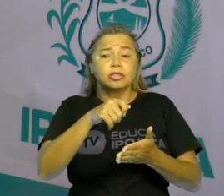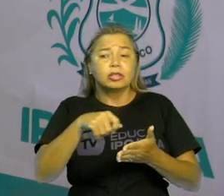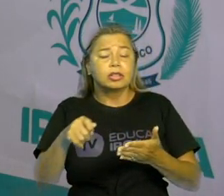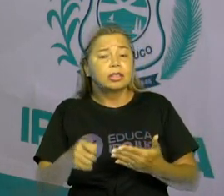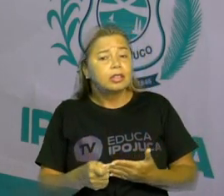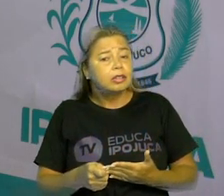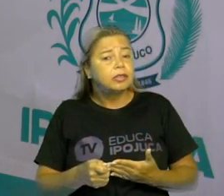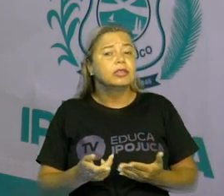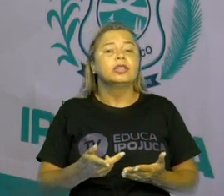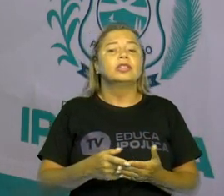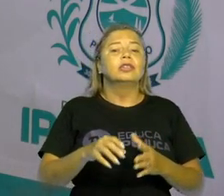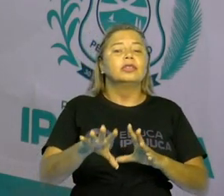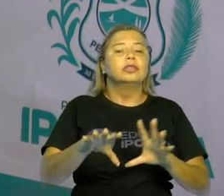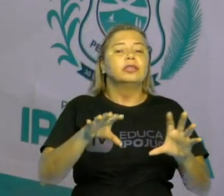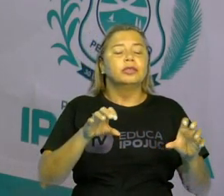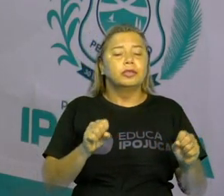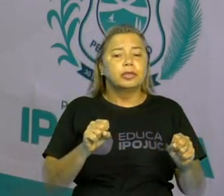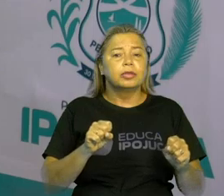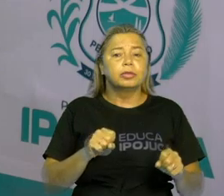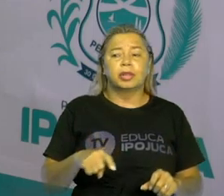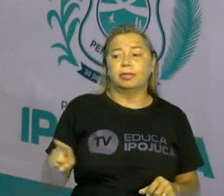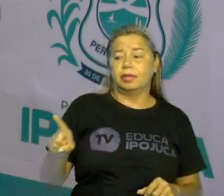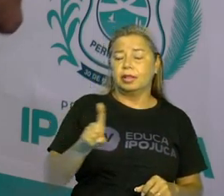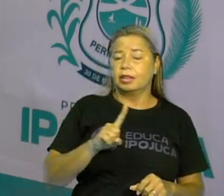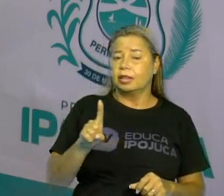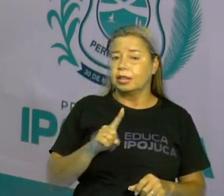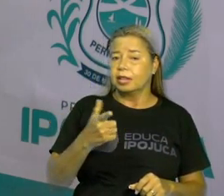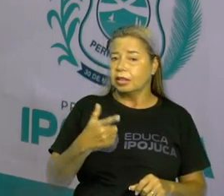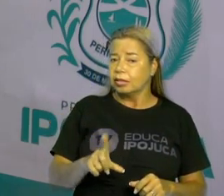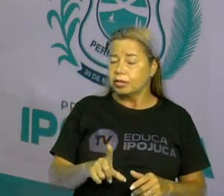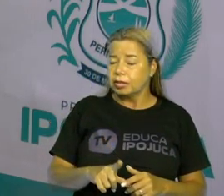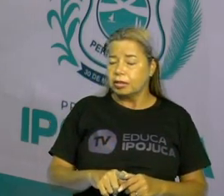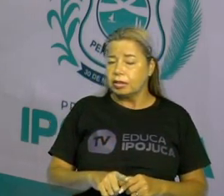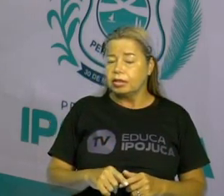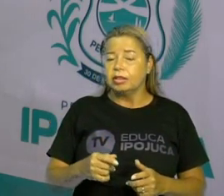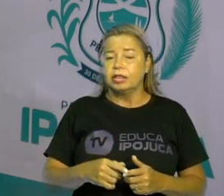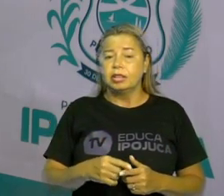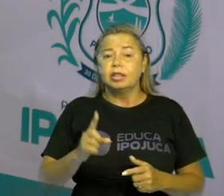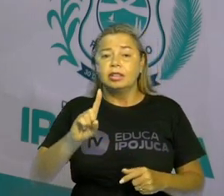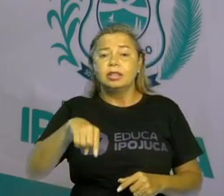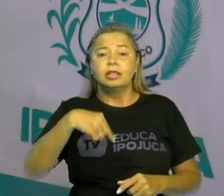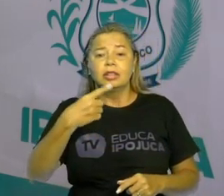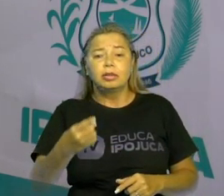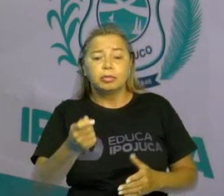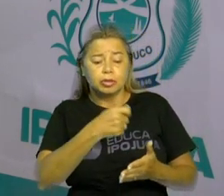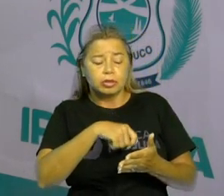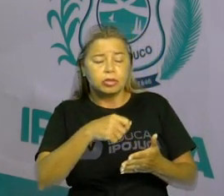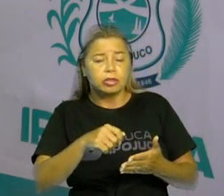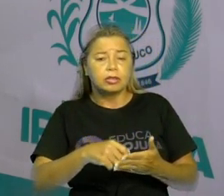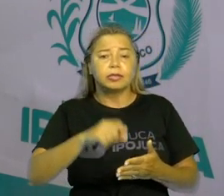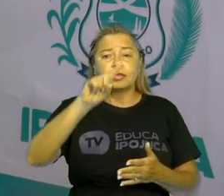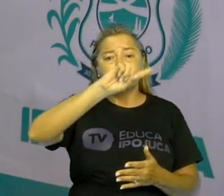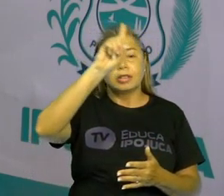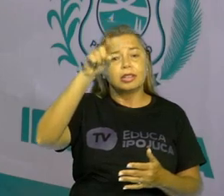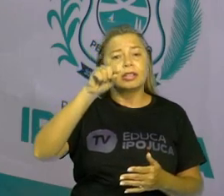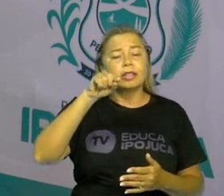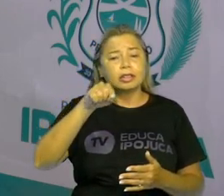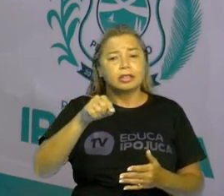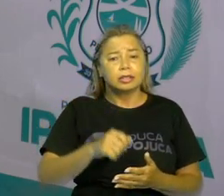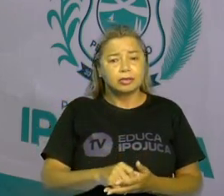e interrogativa então é muito simples é só uma questão de memorização Tá bom eu sei que